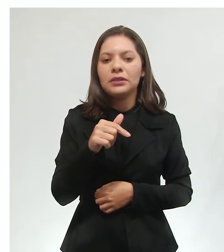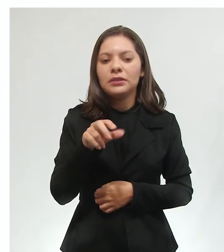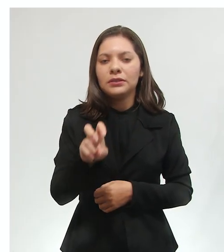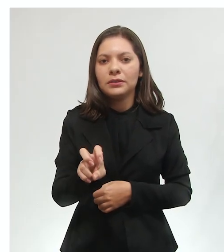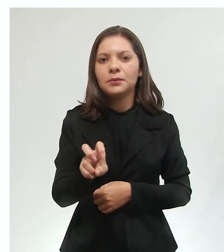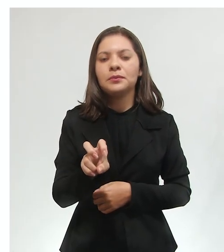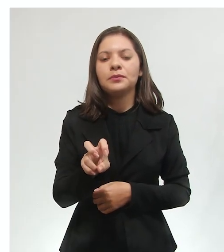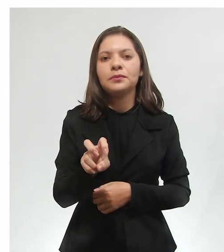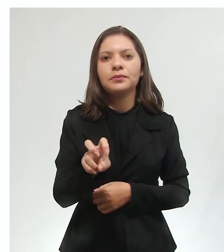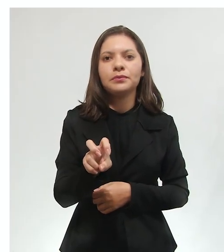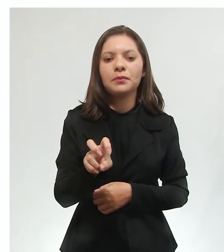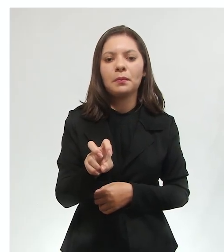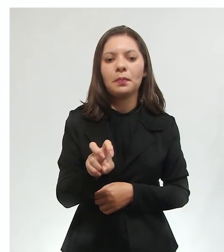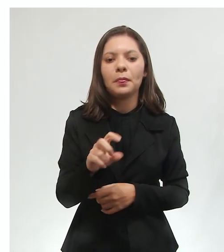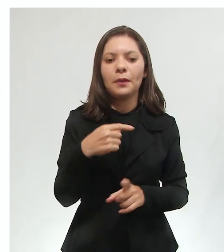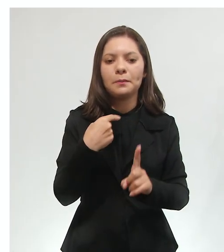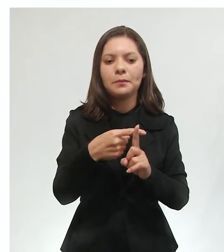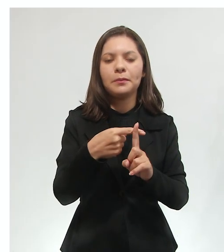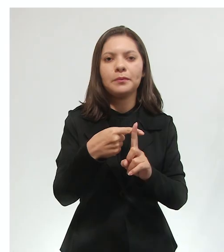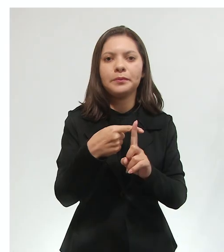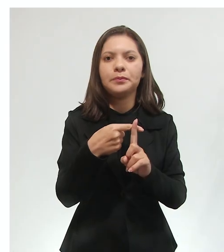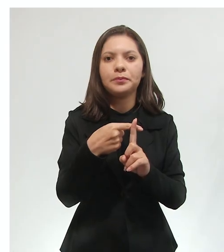275 mais